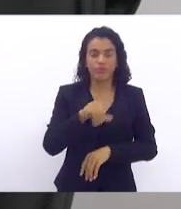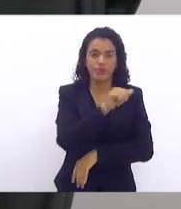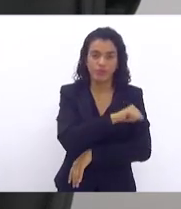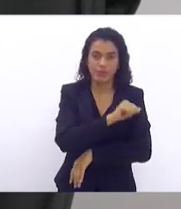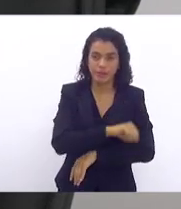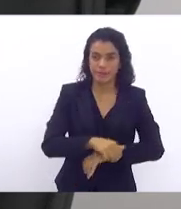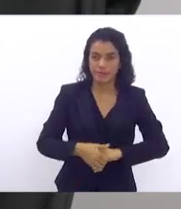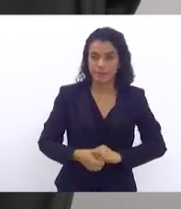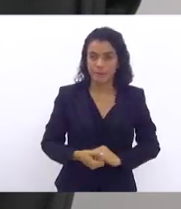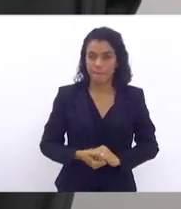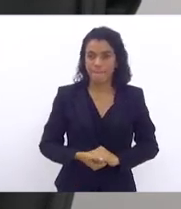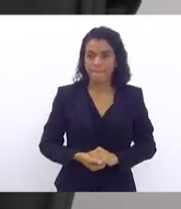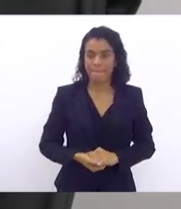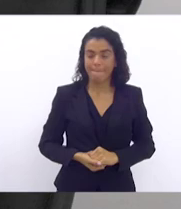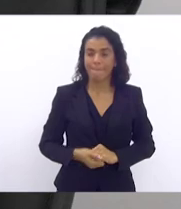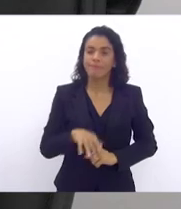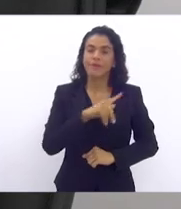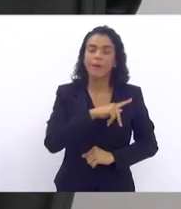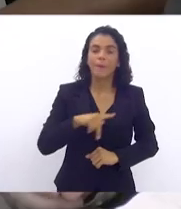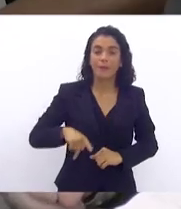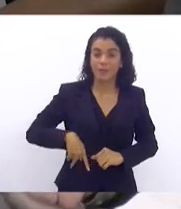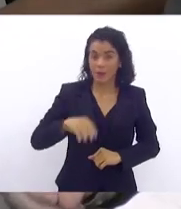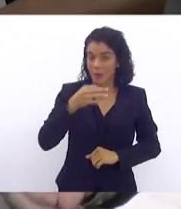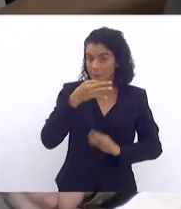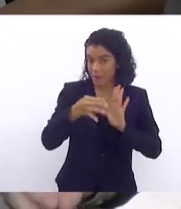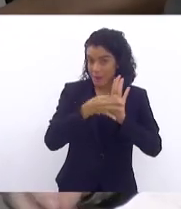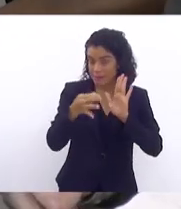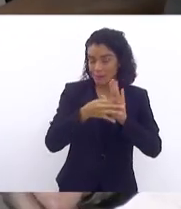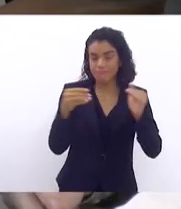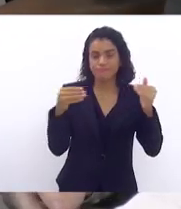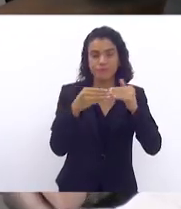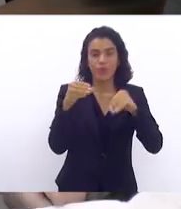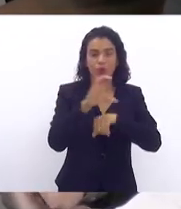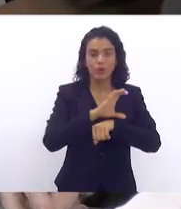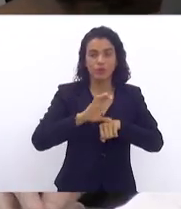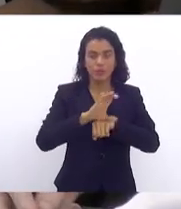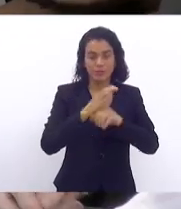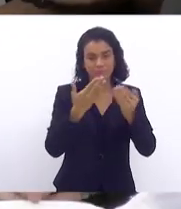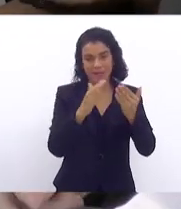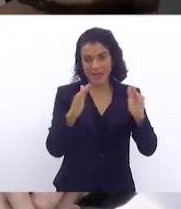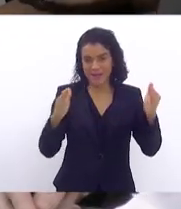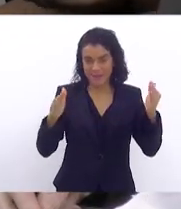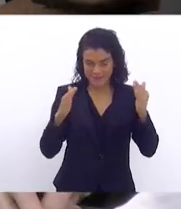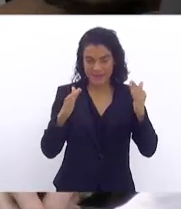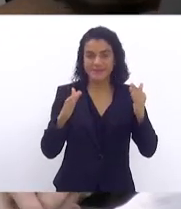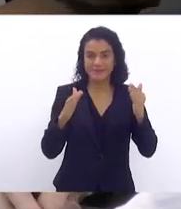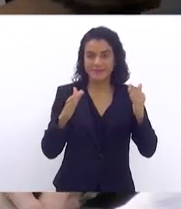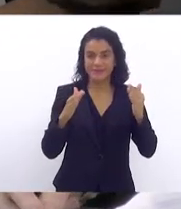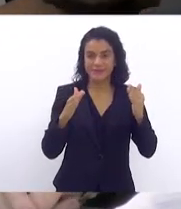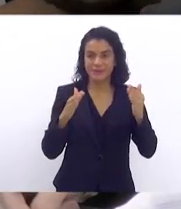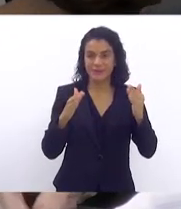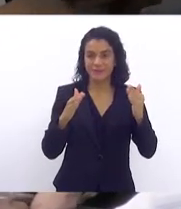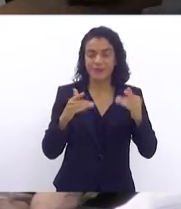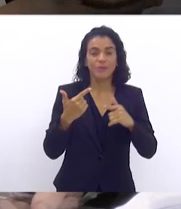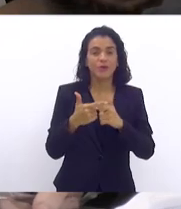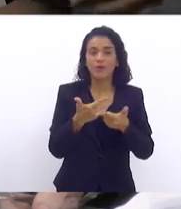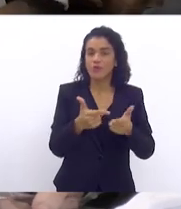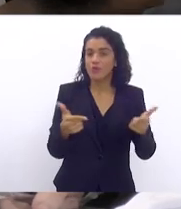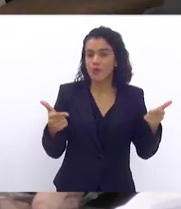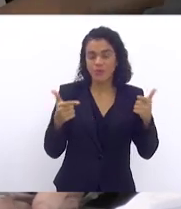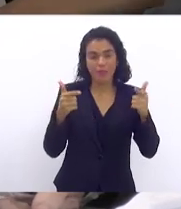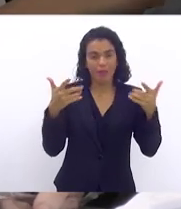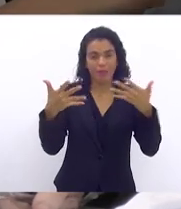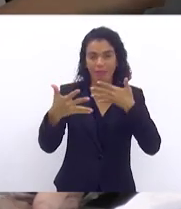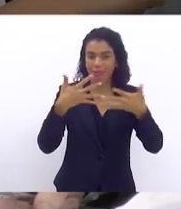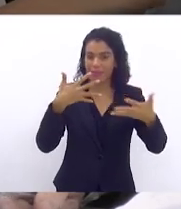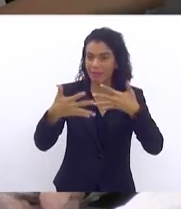Janeiro. Senhor presidente, parecer pela constitucionalidade, parabenizo Vossa Excelência, porque não existe